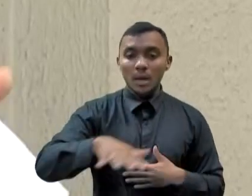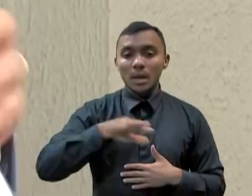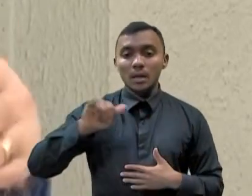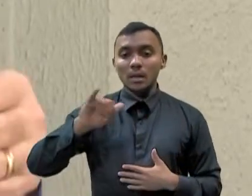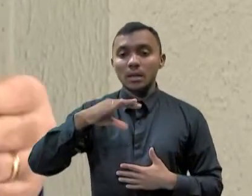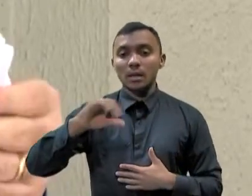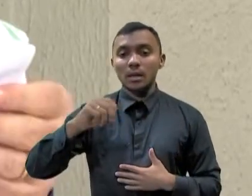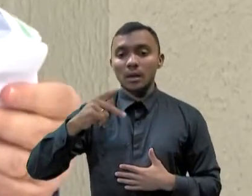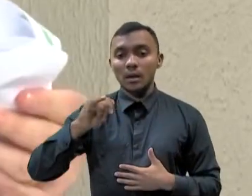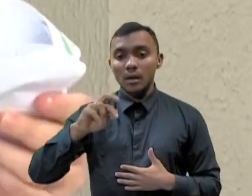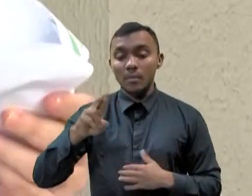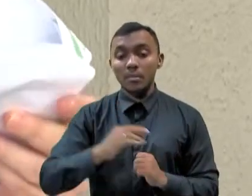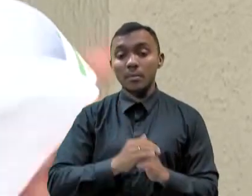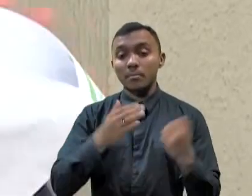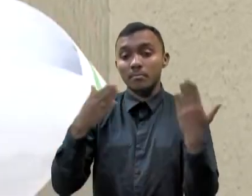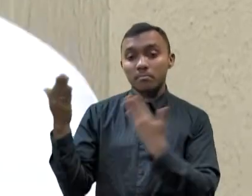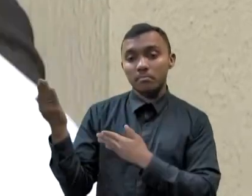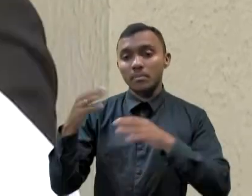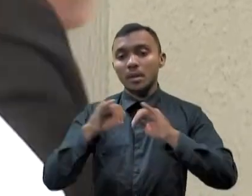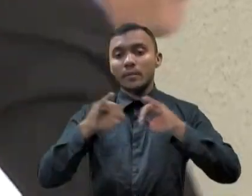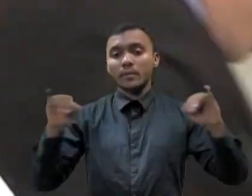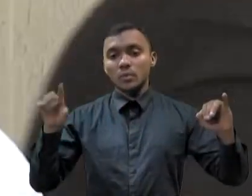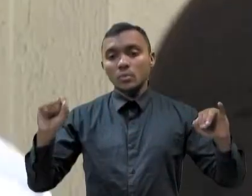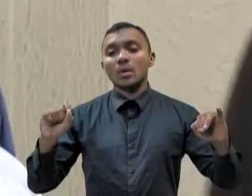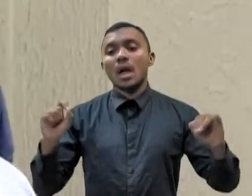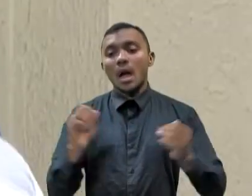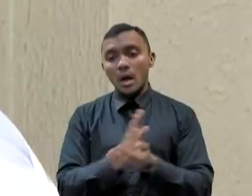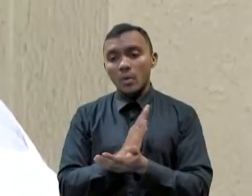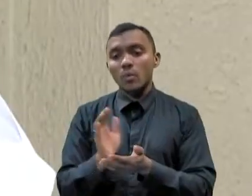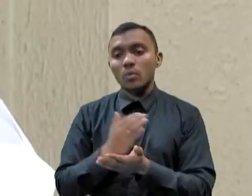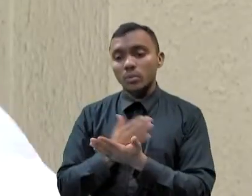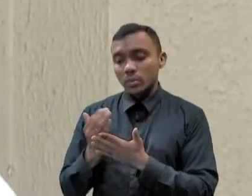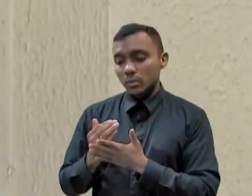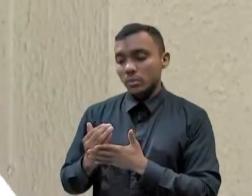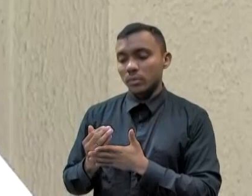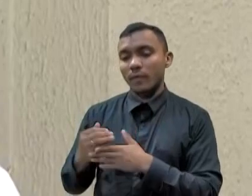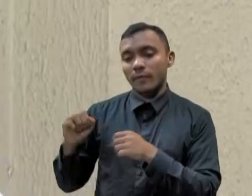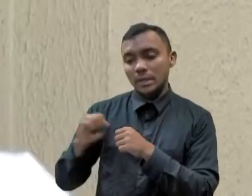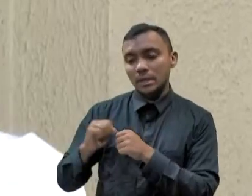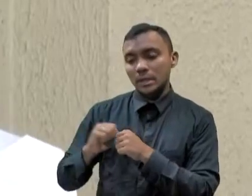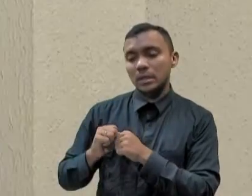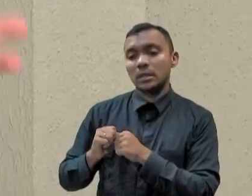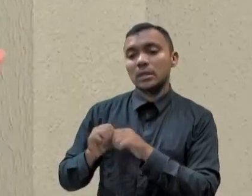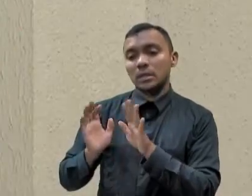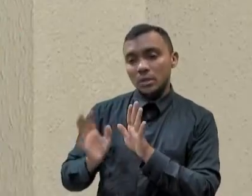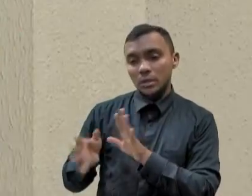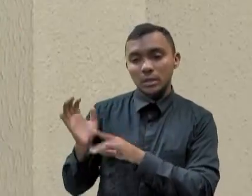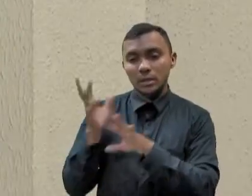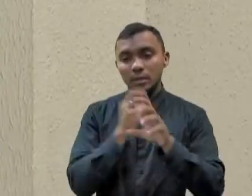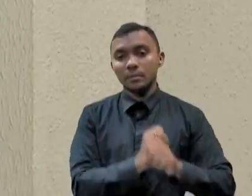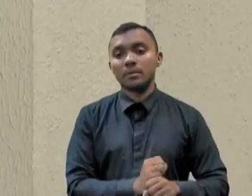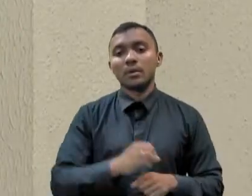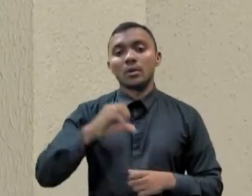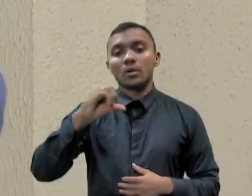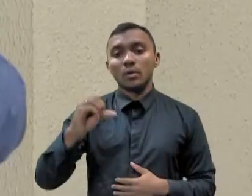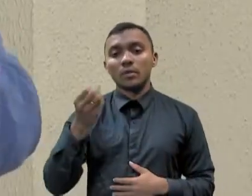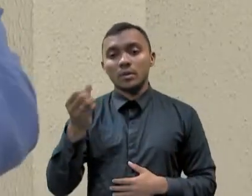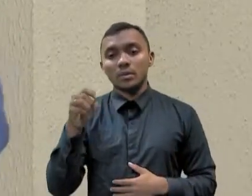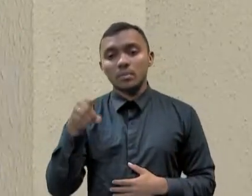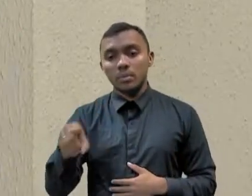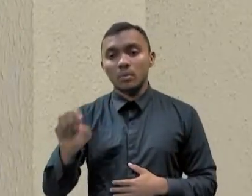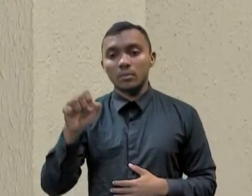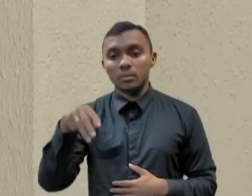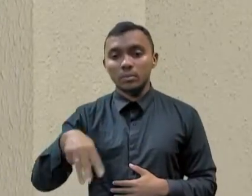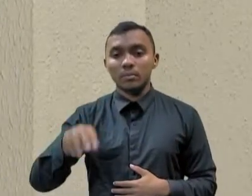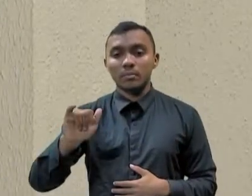com o parlamentar, as ações que estão sendo executadas na cidade somam um montante de R$ 96 milhões.